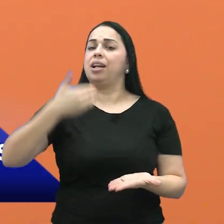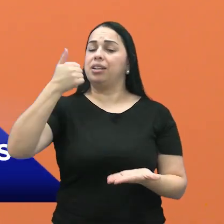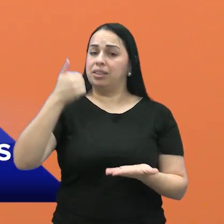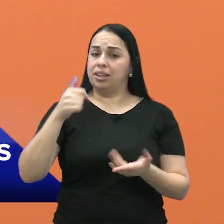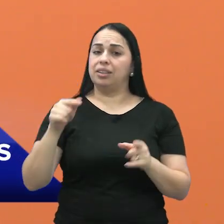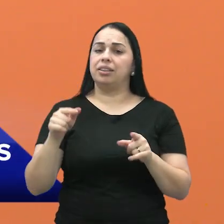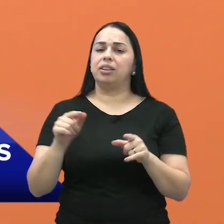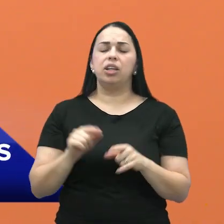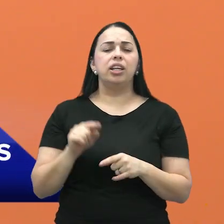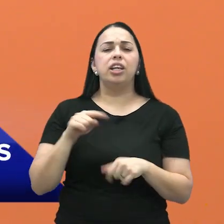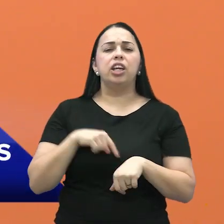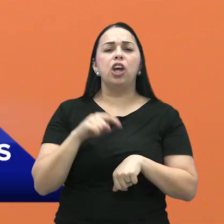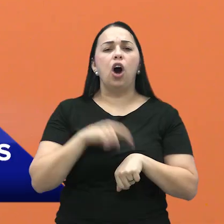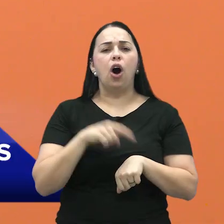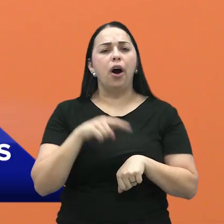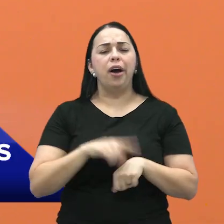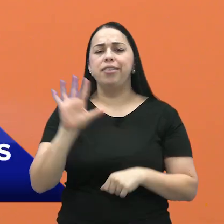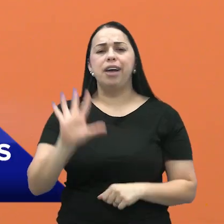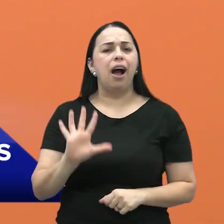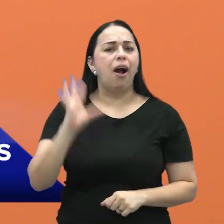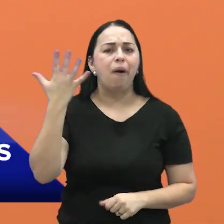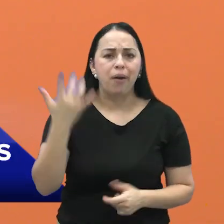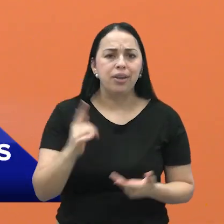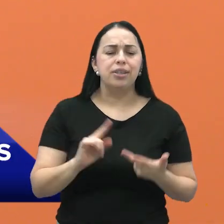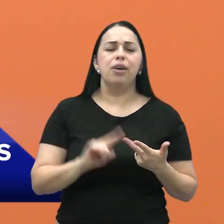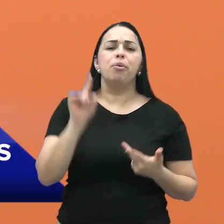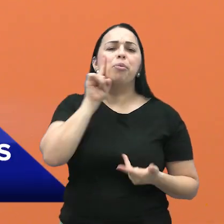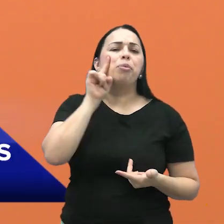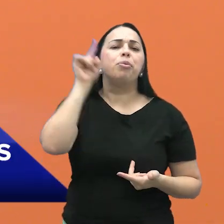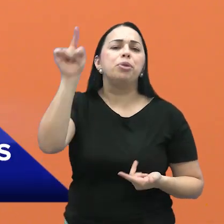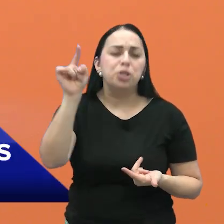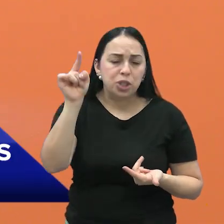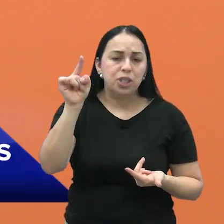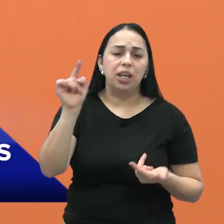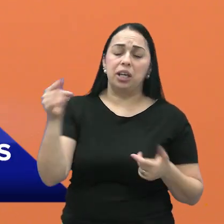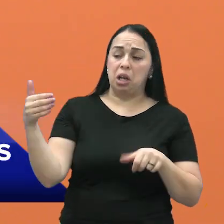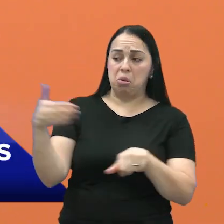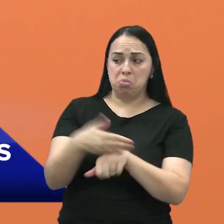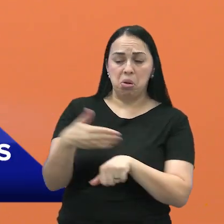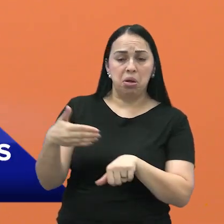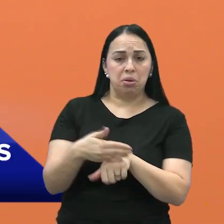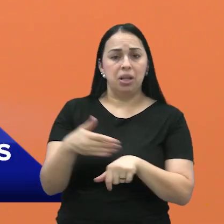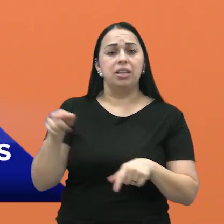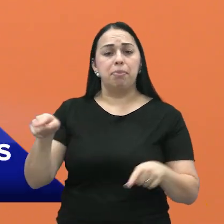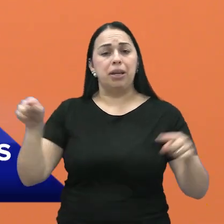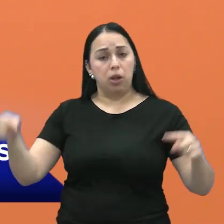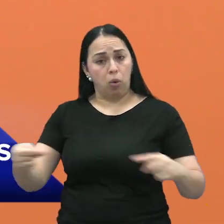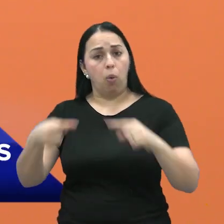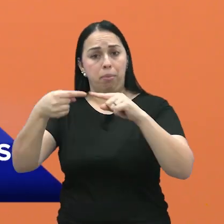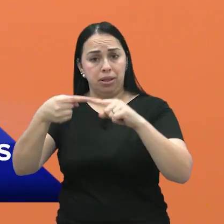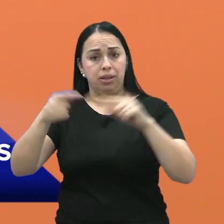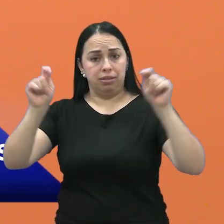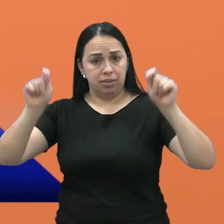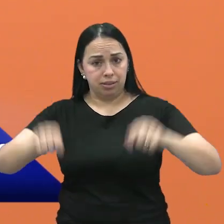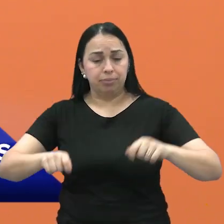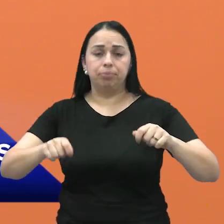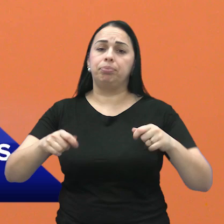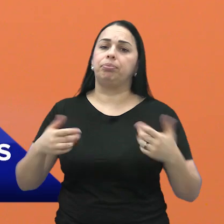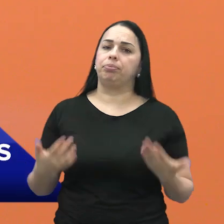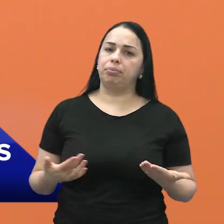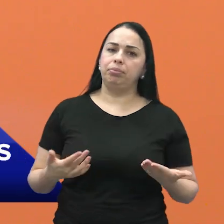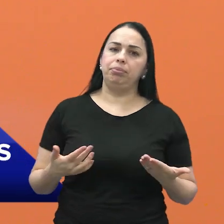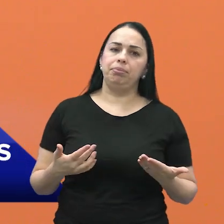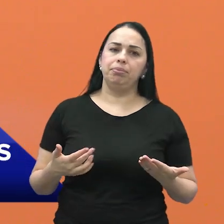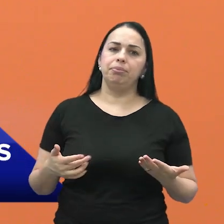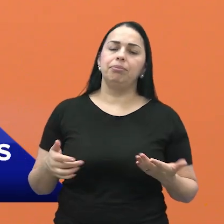programa Decolar, como acontecem as atividades, qual é o dia e o horário que ele tem à disposição e que a gente também consegue